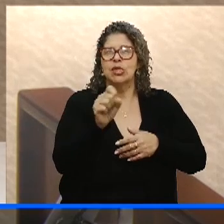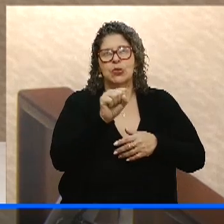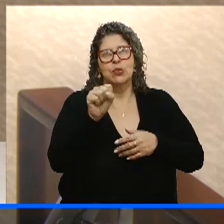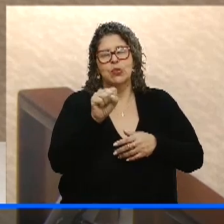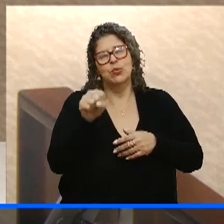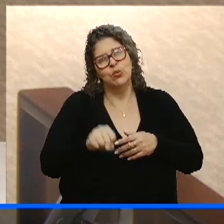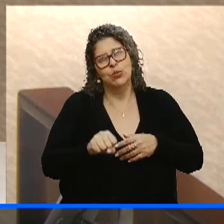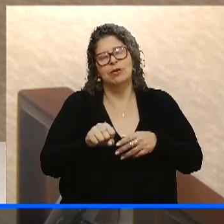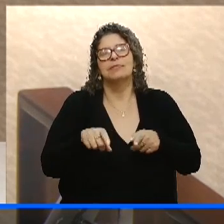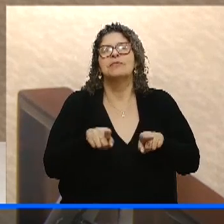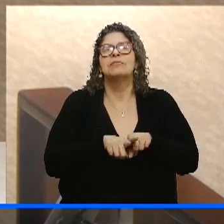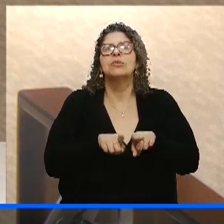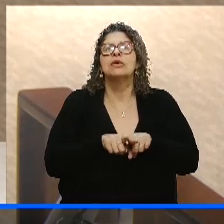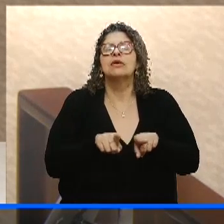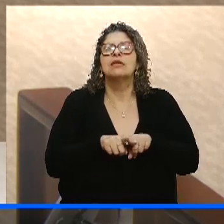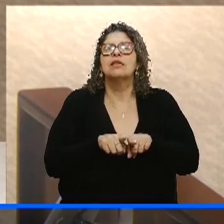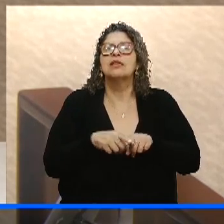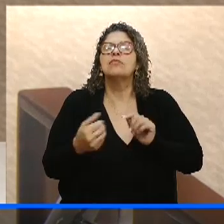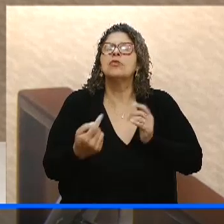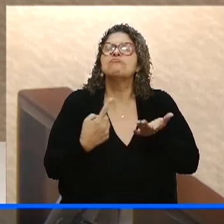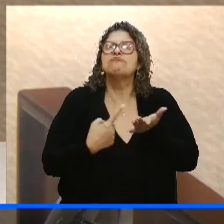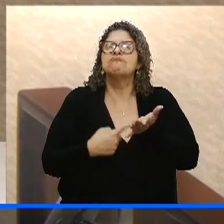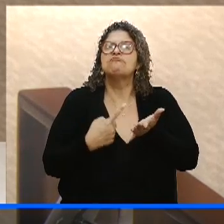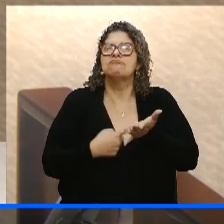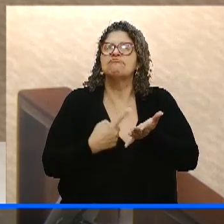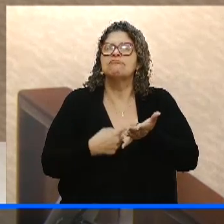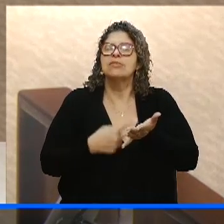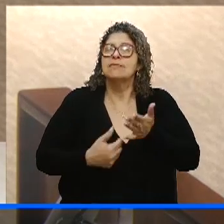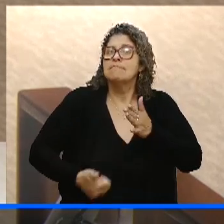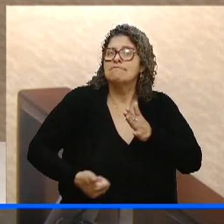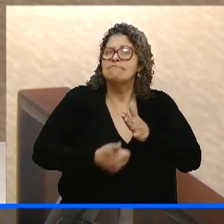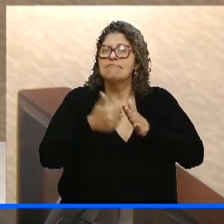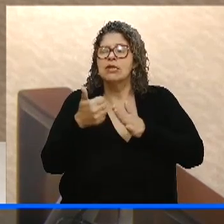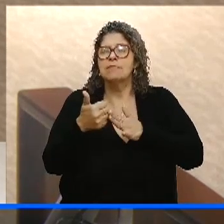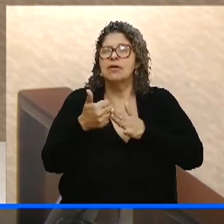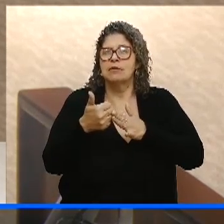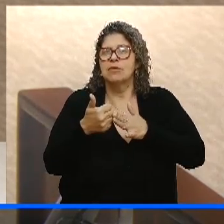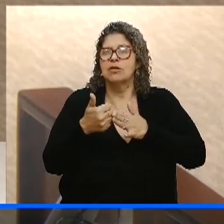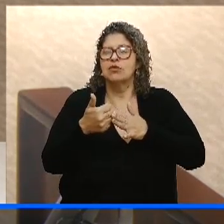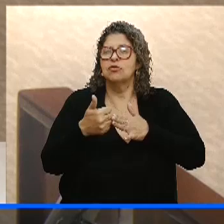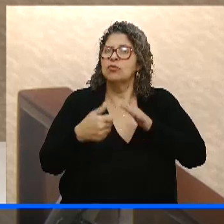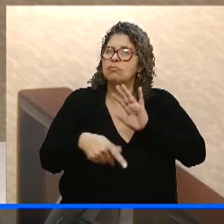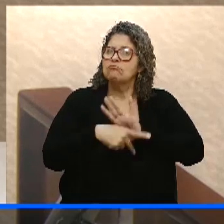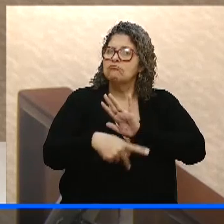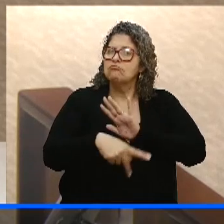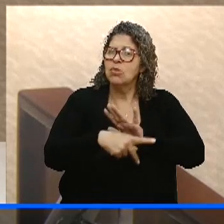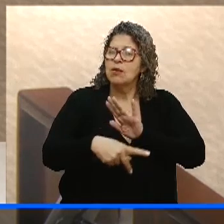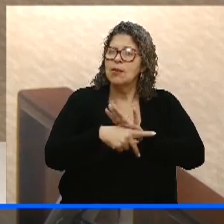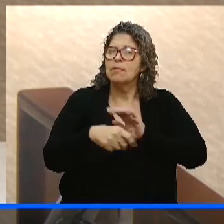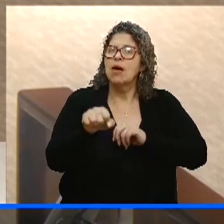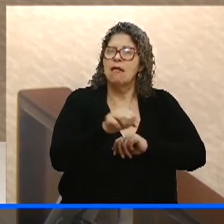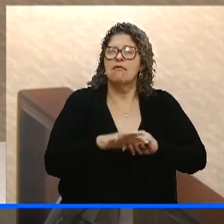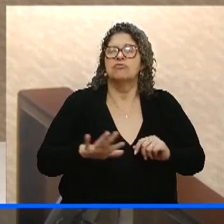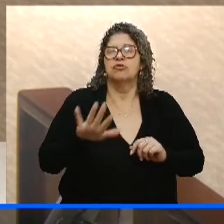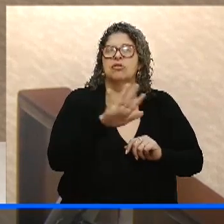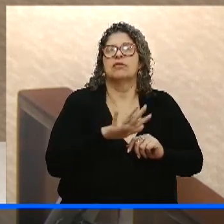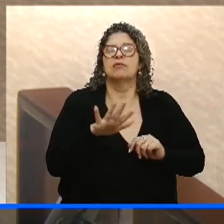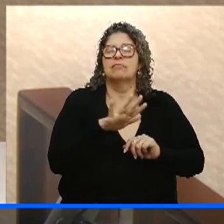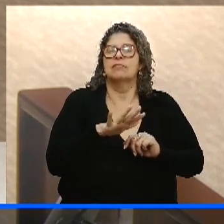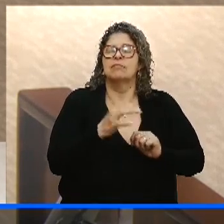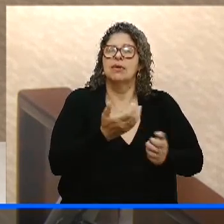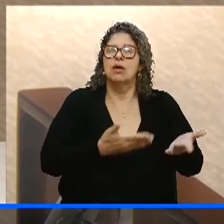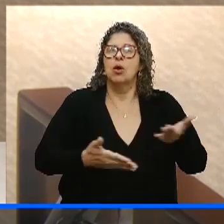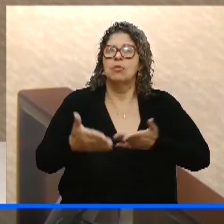assim porque é o nosso compromisso é primeiramente com a nossa região para compartilhar as lutas